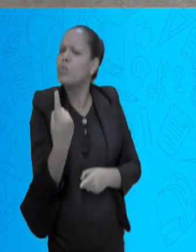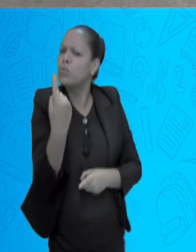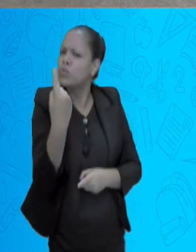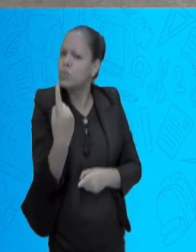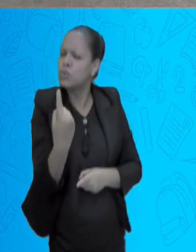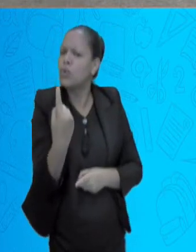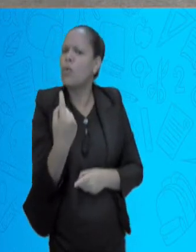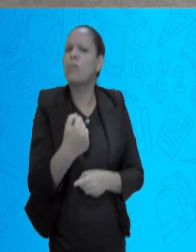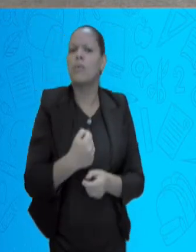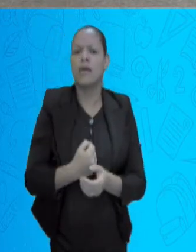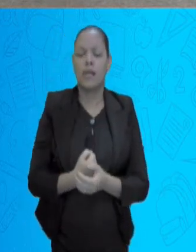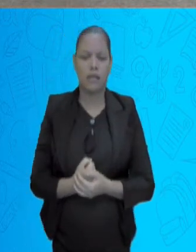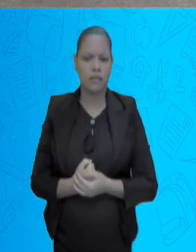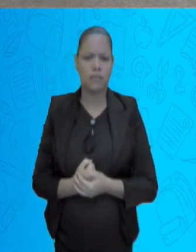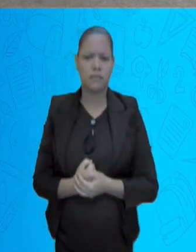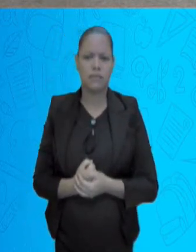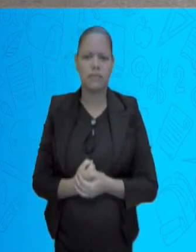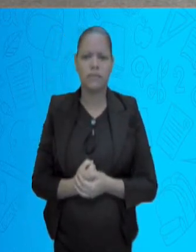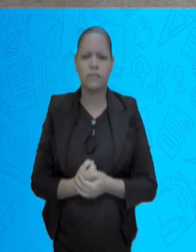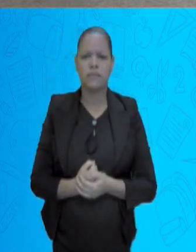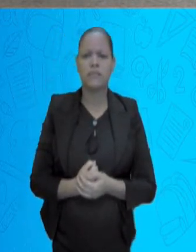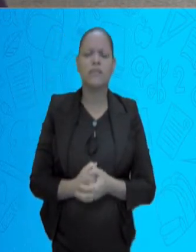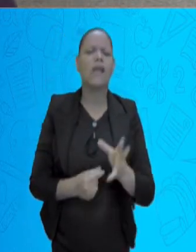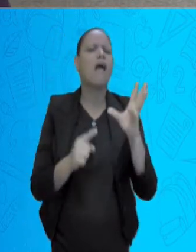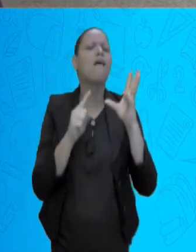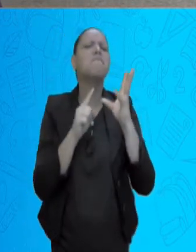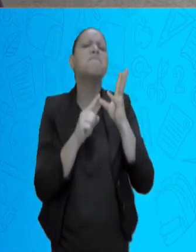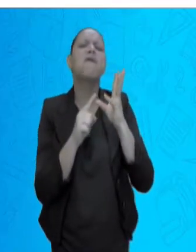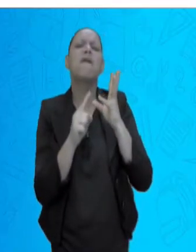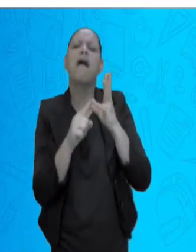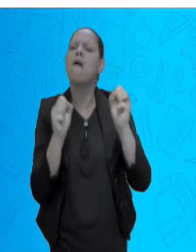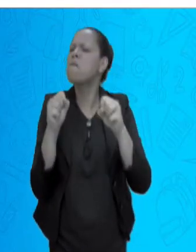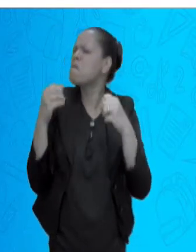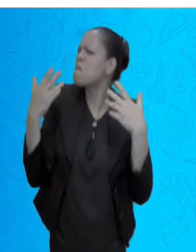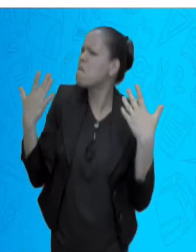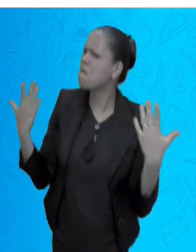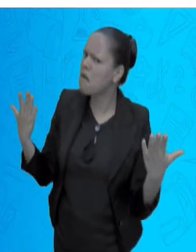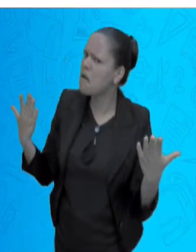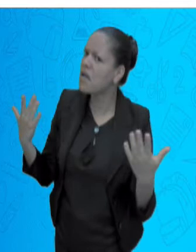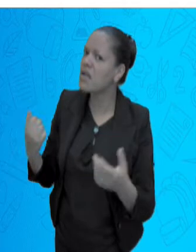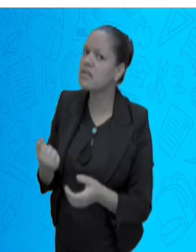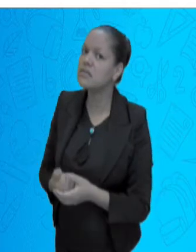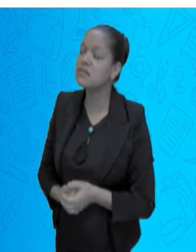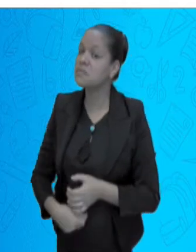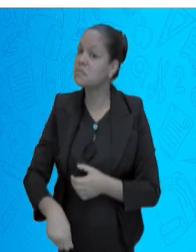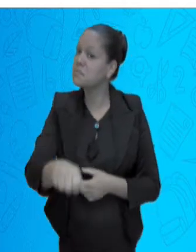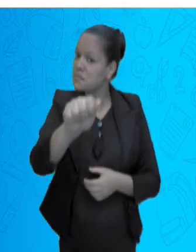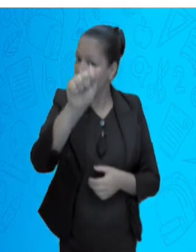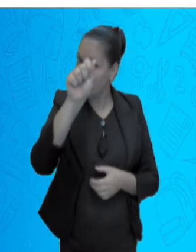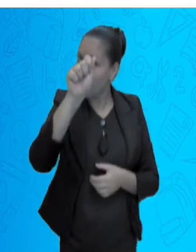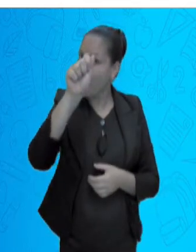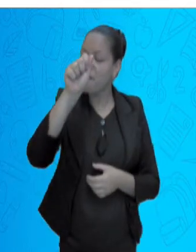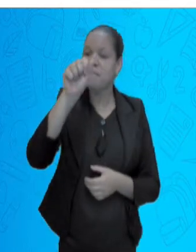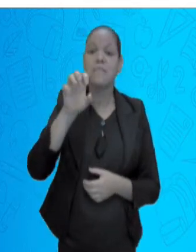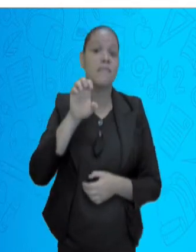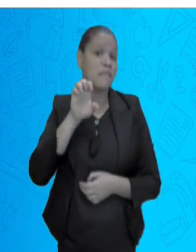palavra vogal. Quais são as vogais? Vamos recordar comigo? A,